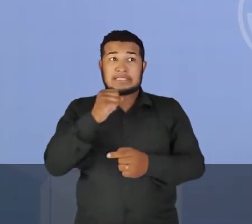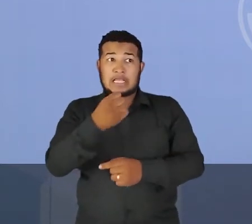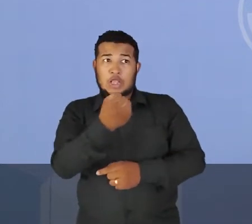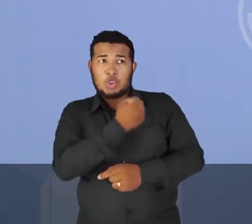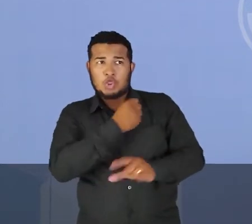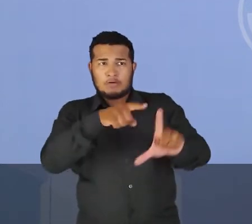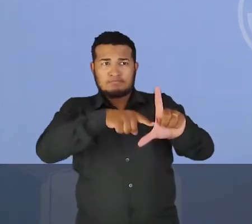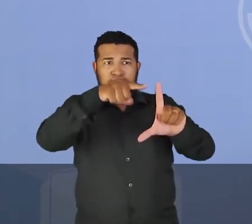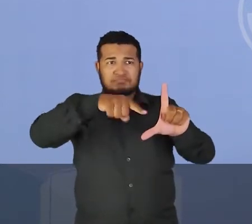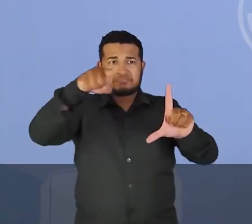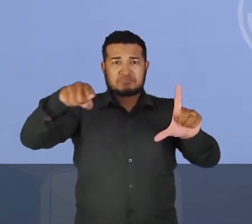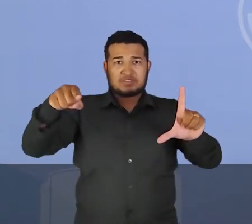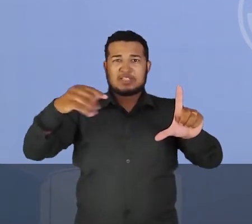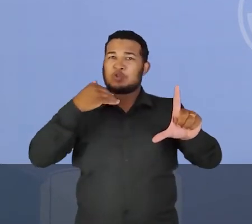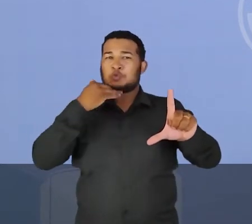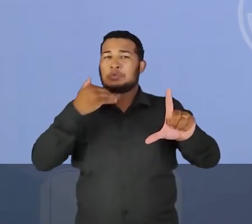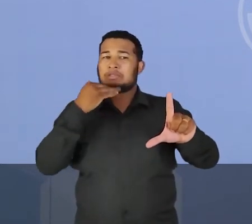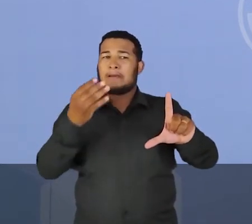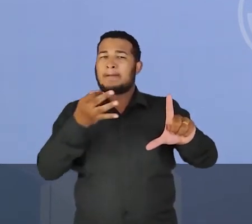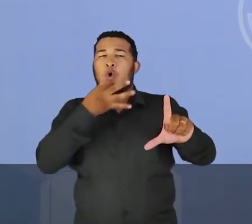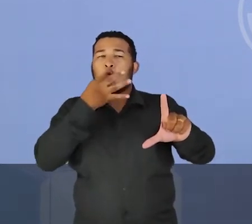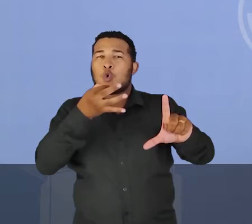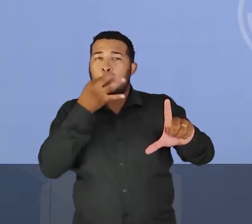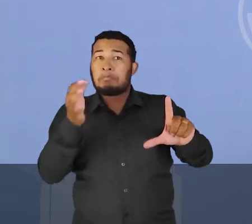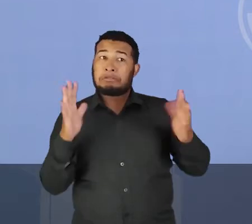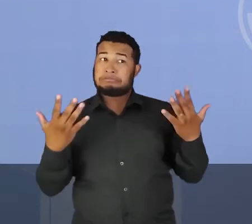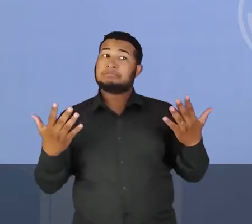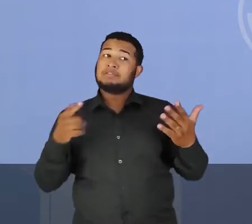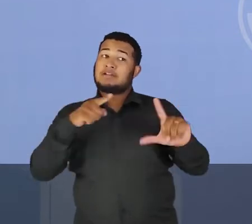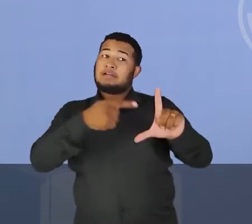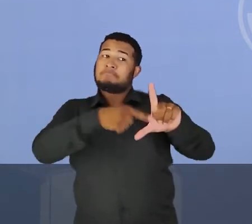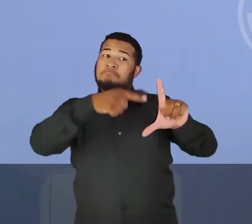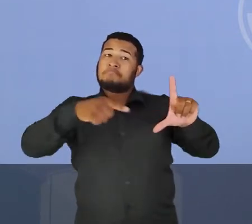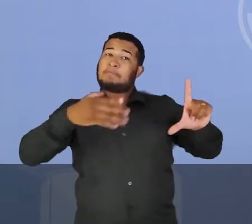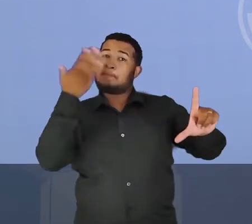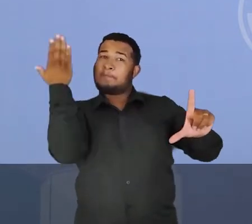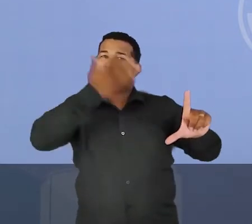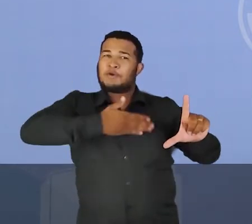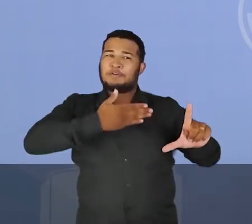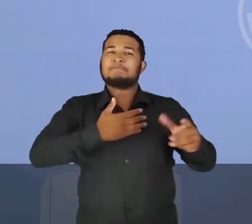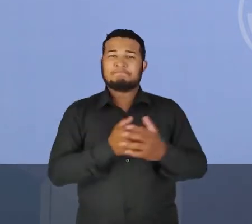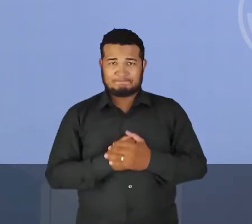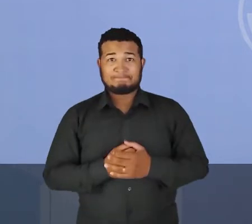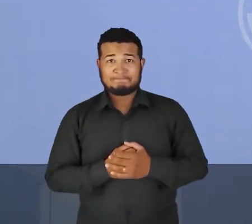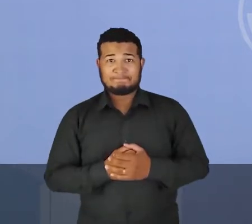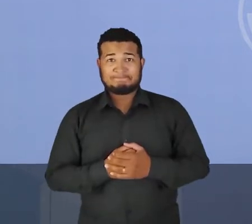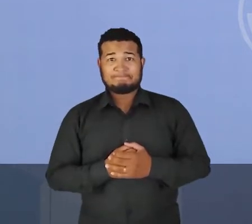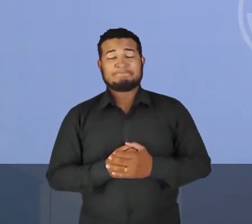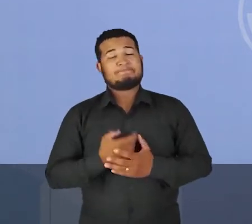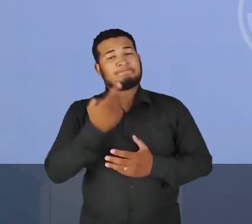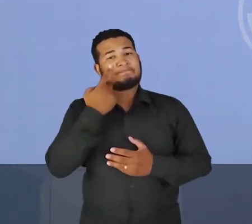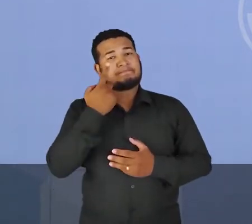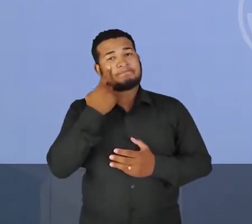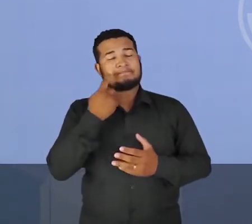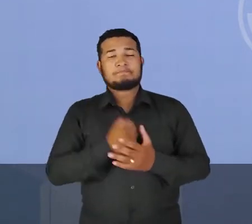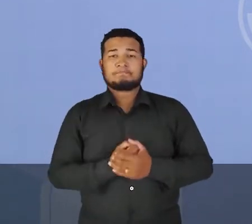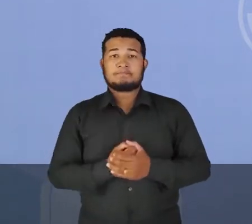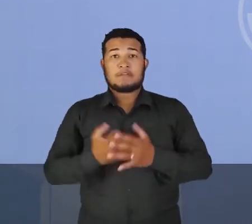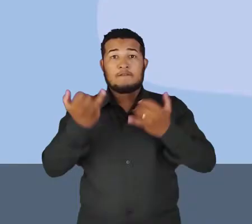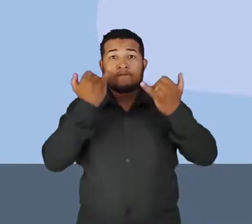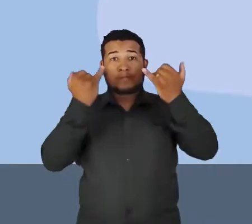tem argumento, né? Se o número está mostrando, eu não vou argumentar contra, não é mesmo? Então vamos lá. Primeiro